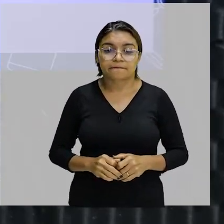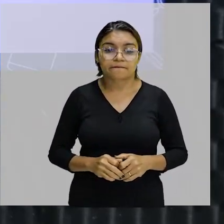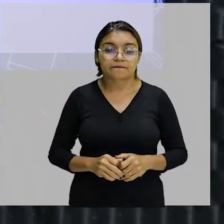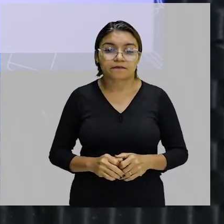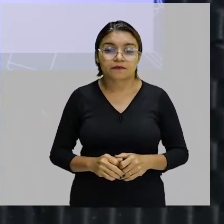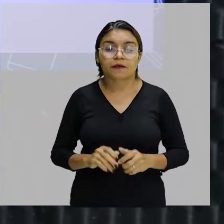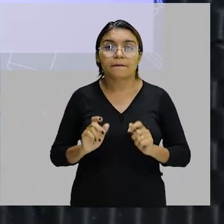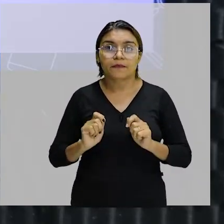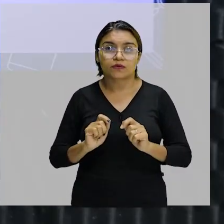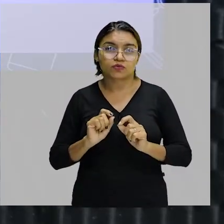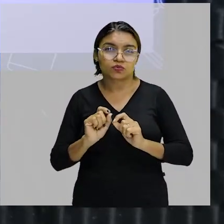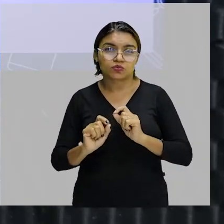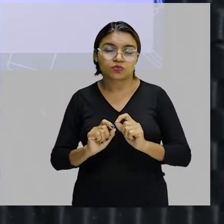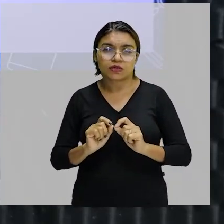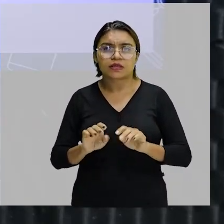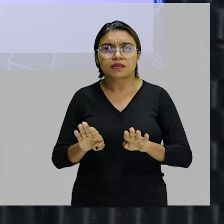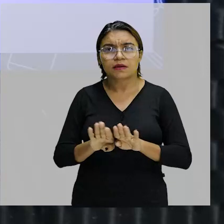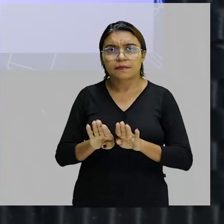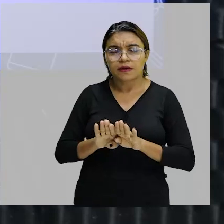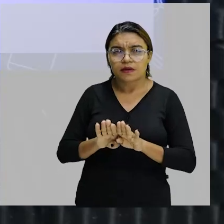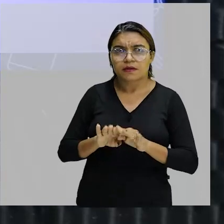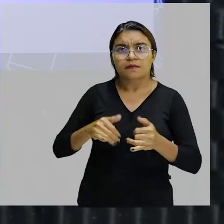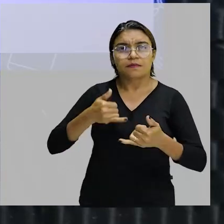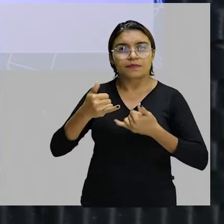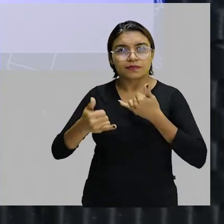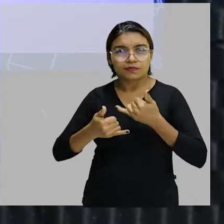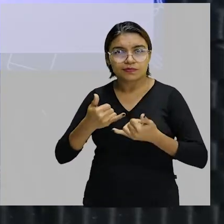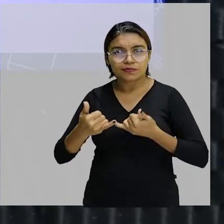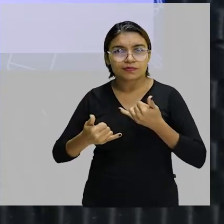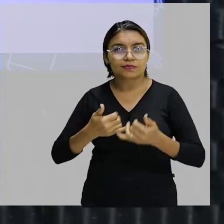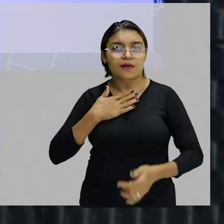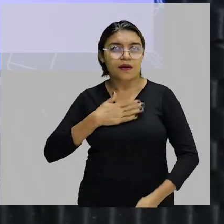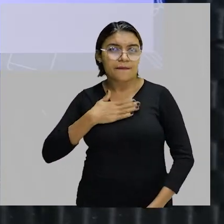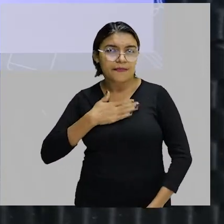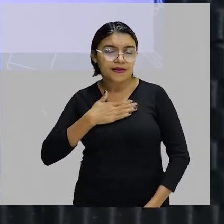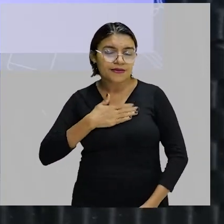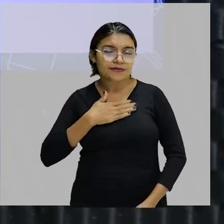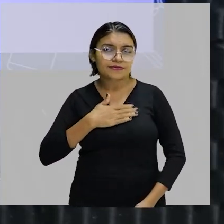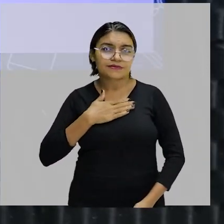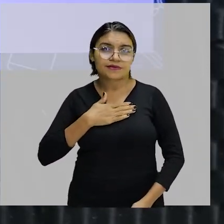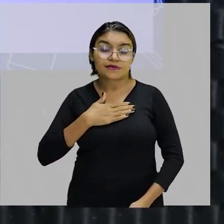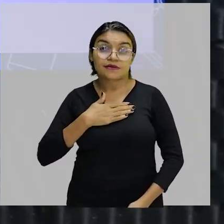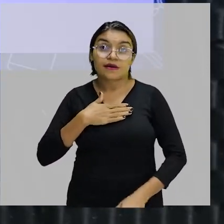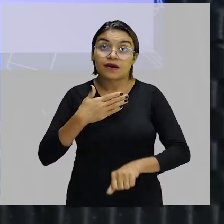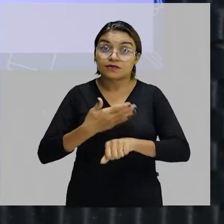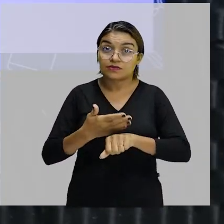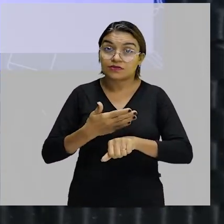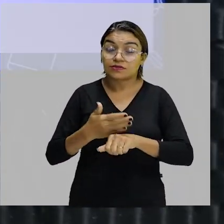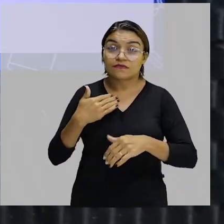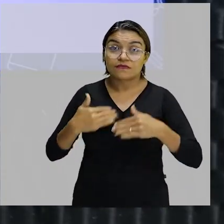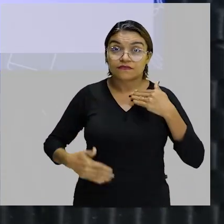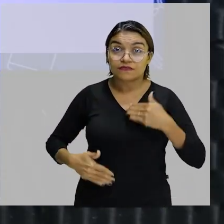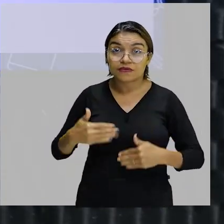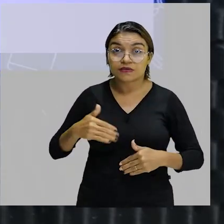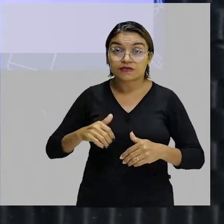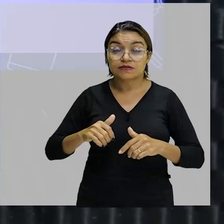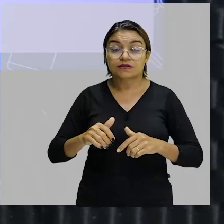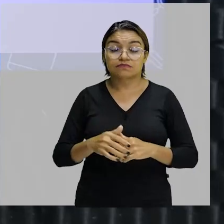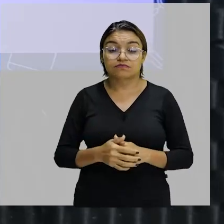pode ser algo lúdico, algo prazeroso, uma atividade física, um exercício físico que o